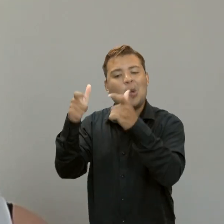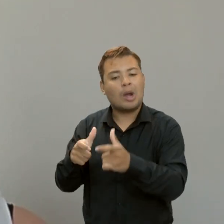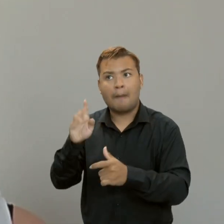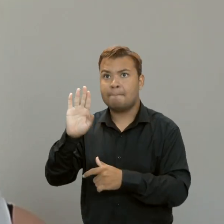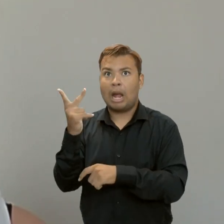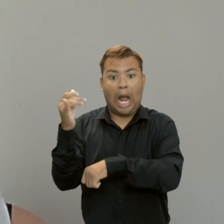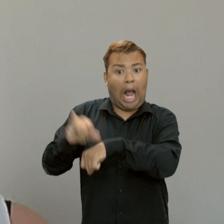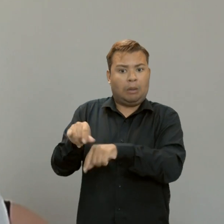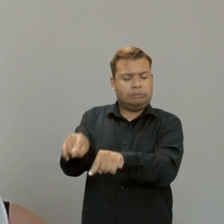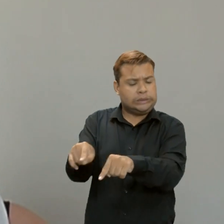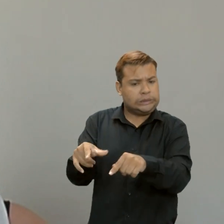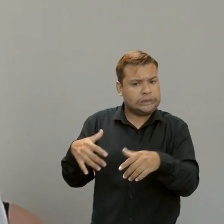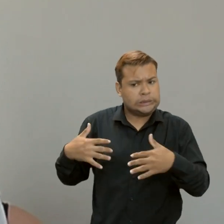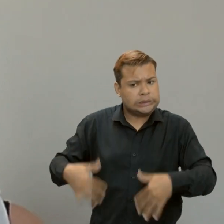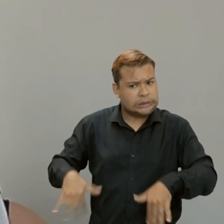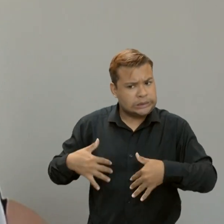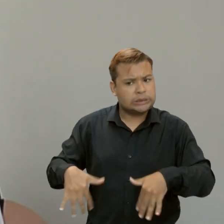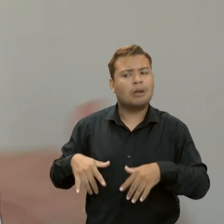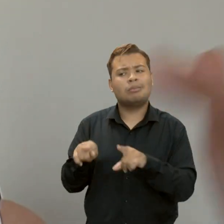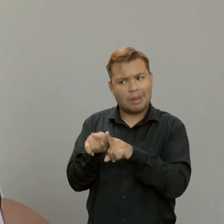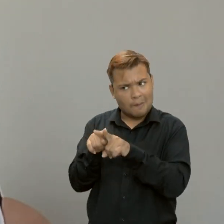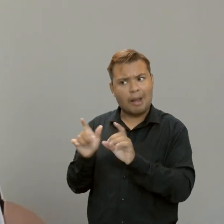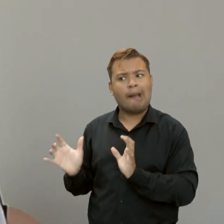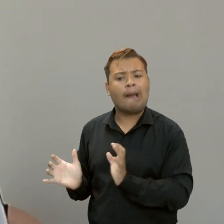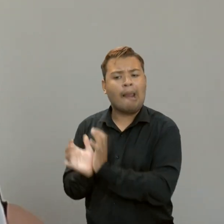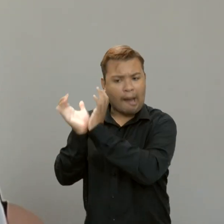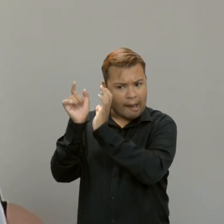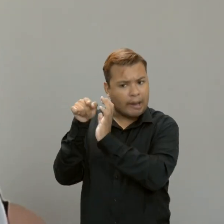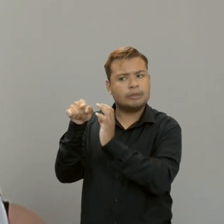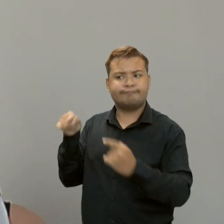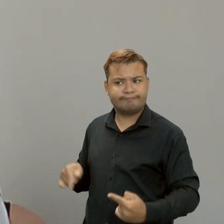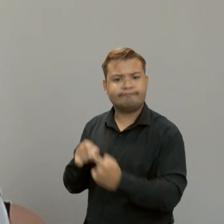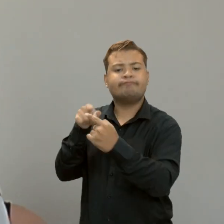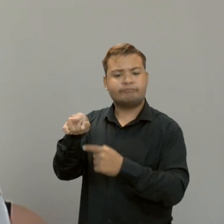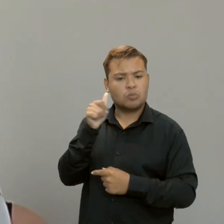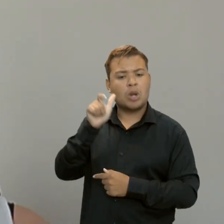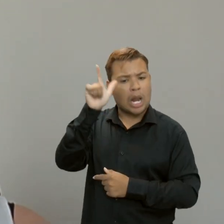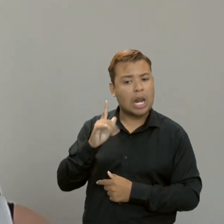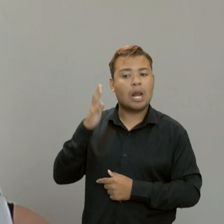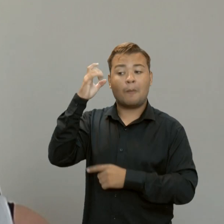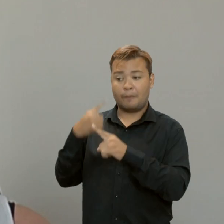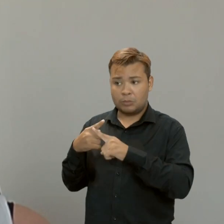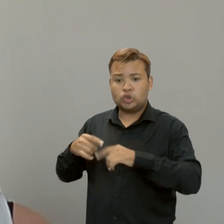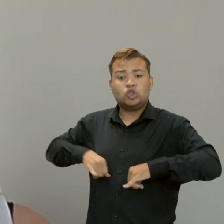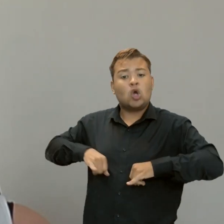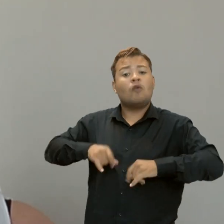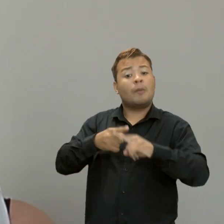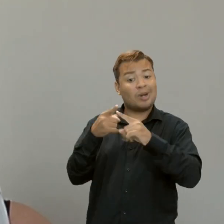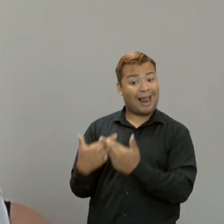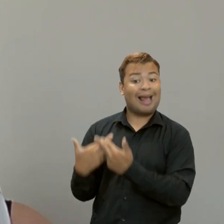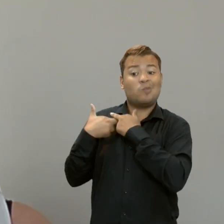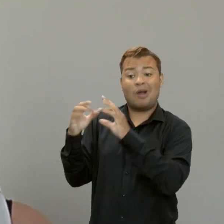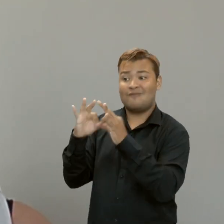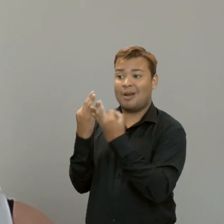o recorte de classe também acompanhou Leodegária a partir do momento que ela se tornou muro de arrimo e teve que dar conta da sua